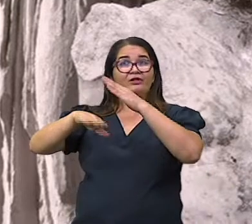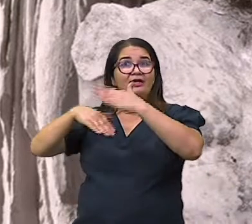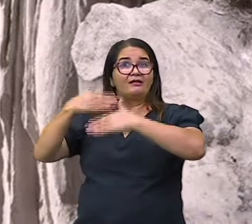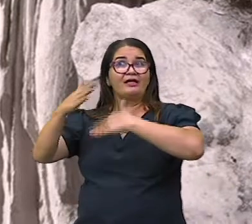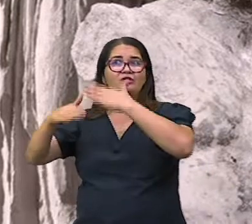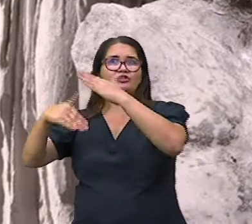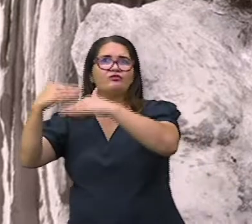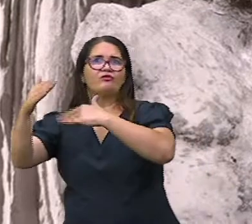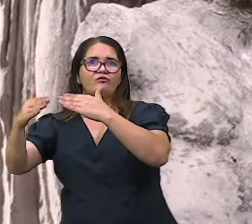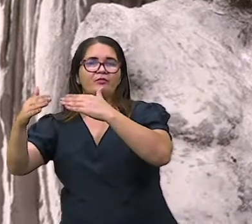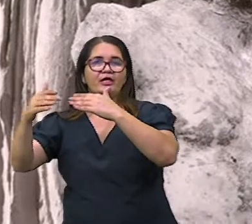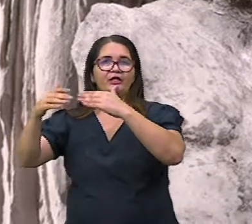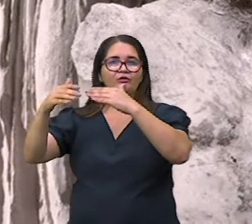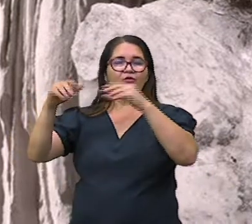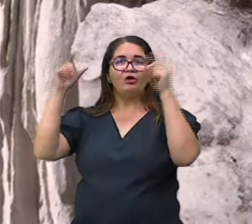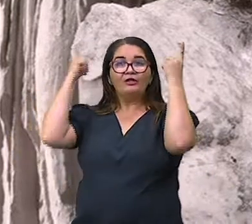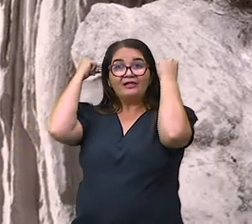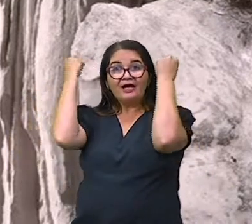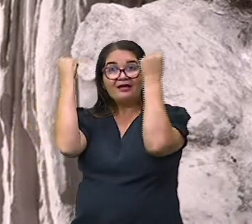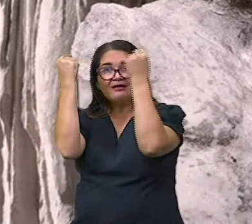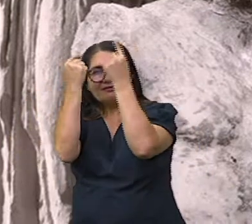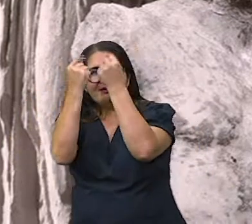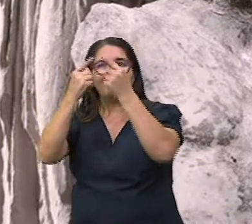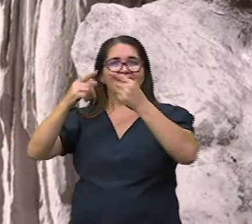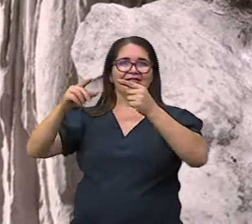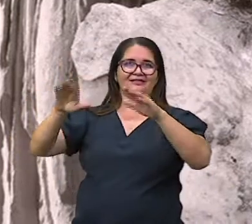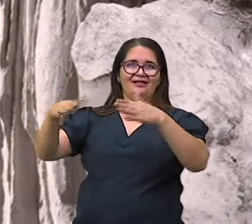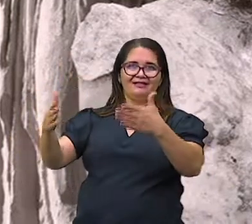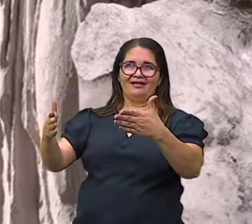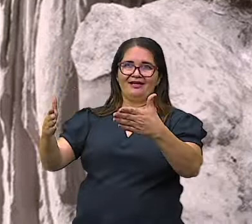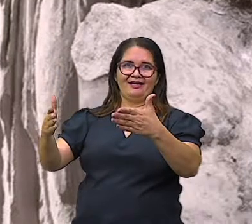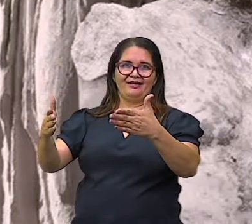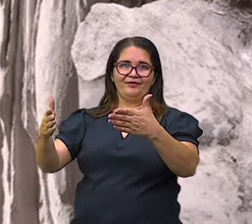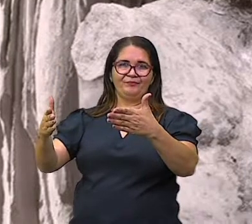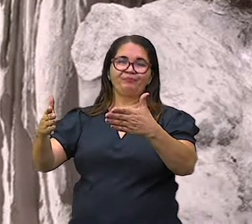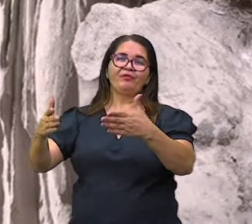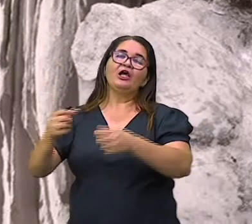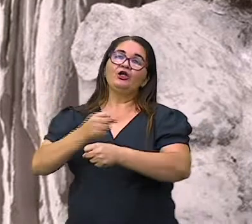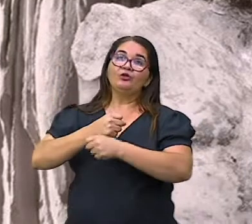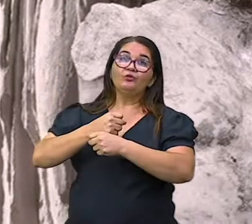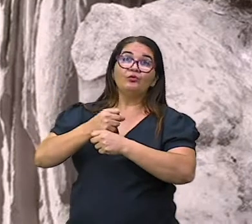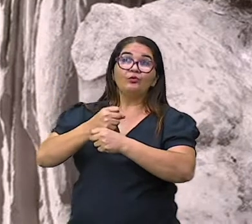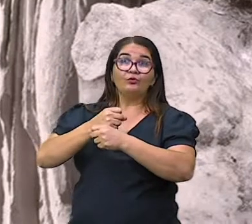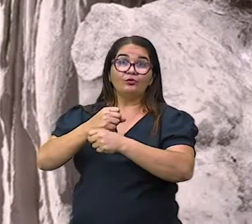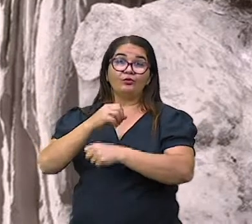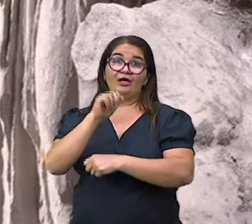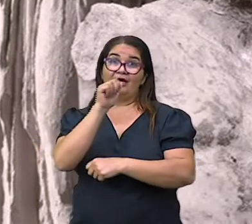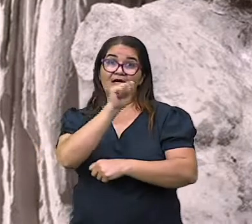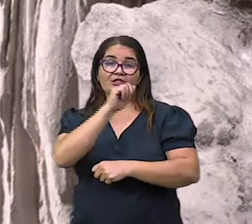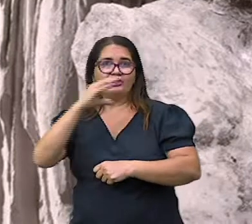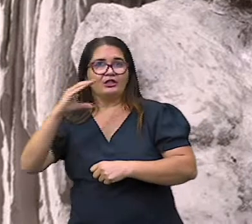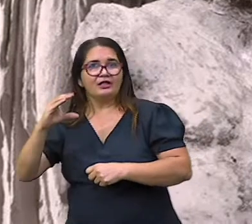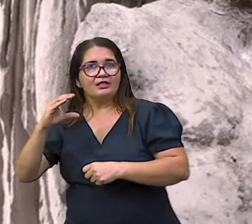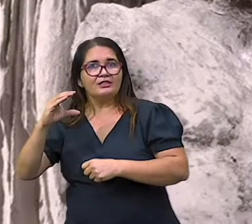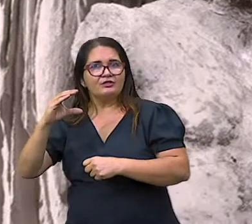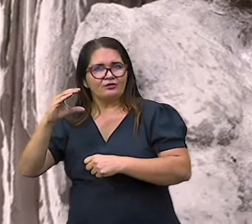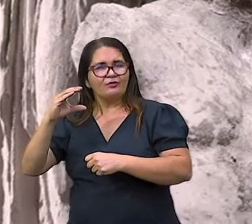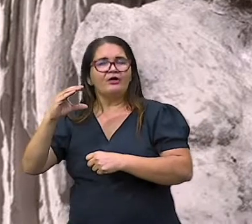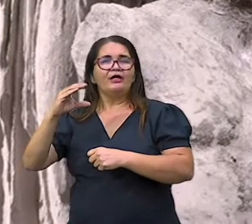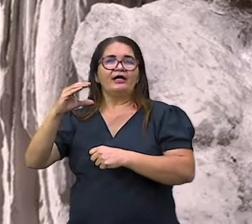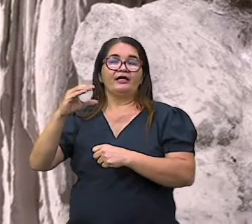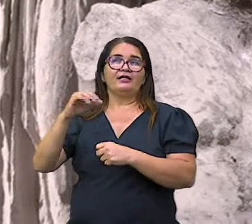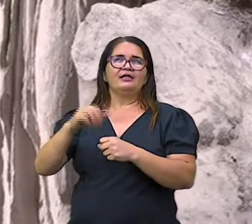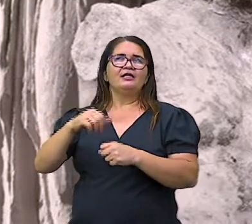Grécia em um protetorado romano em 146 a.C. A